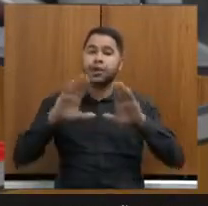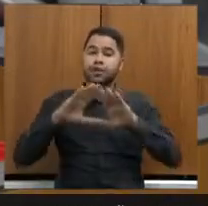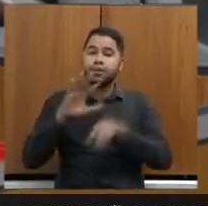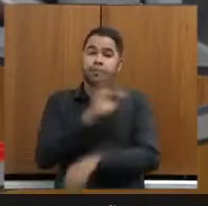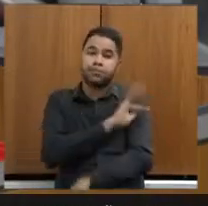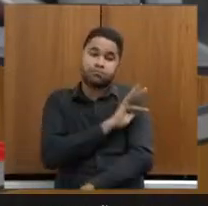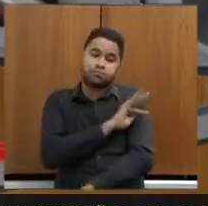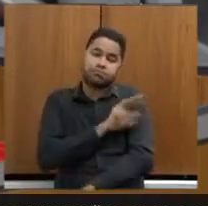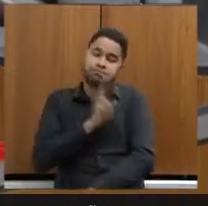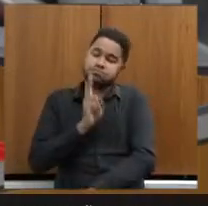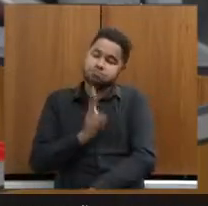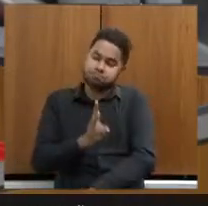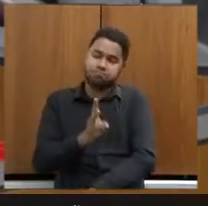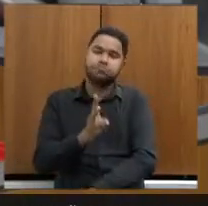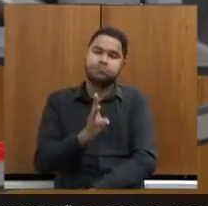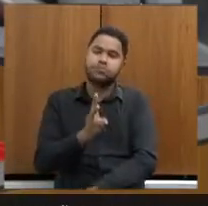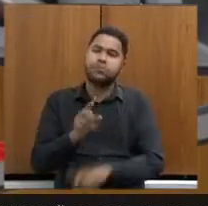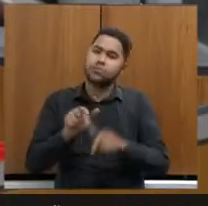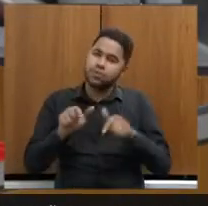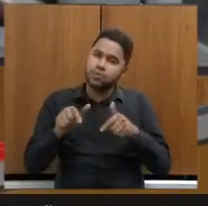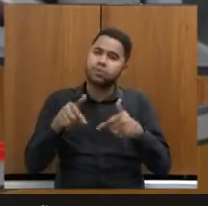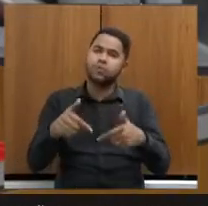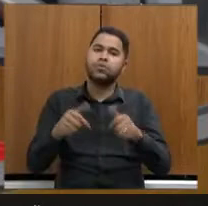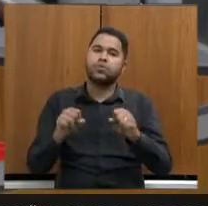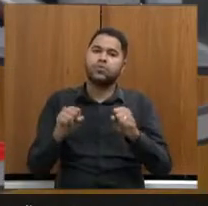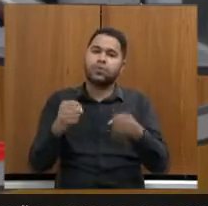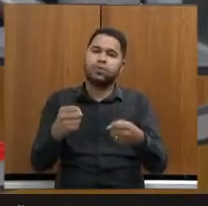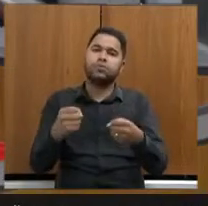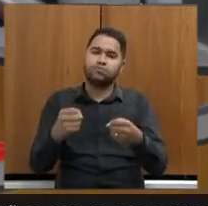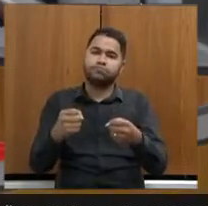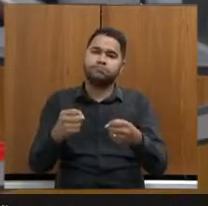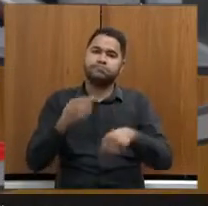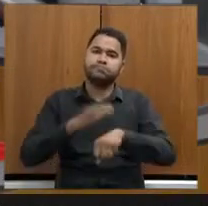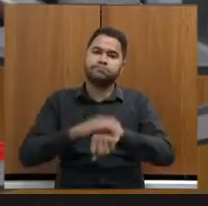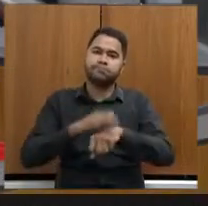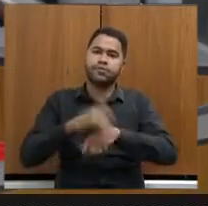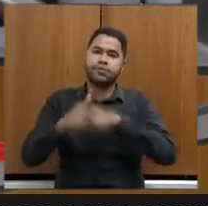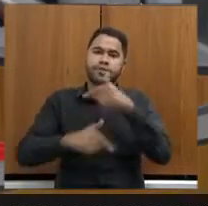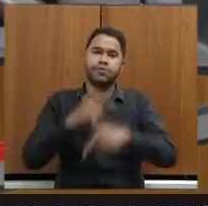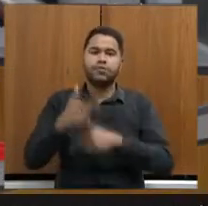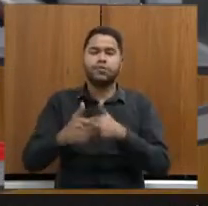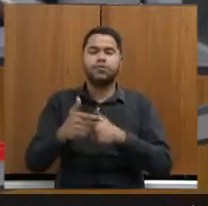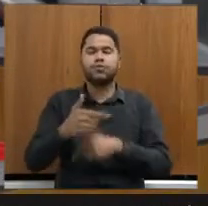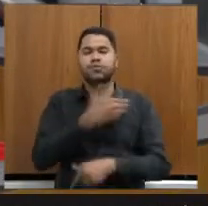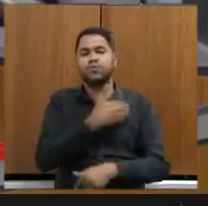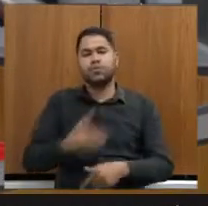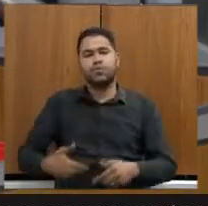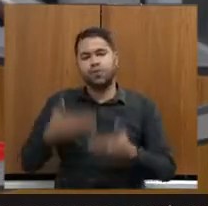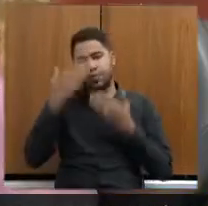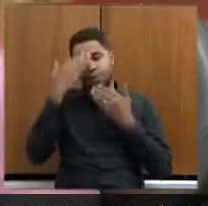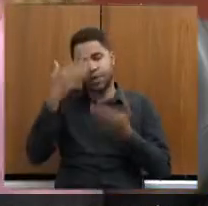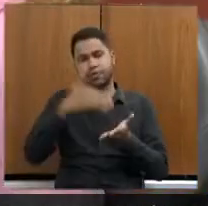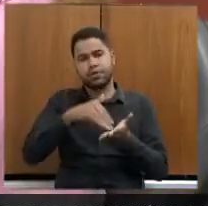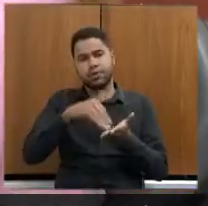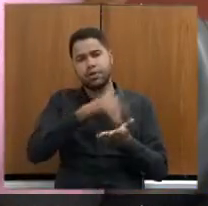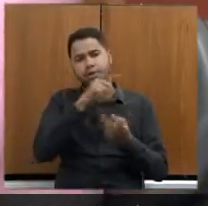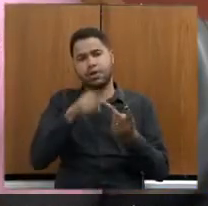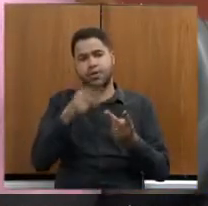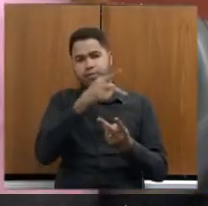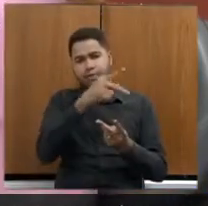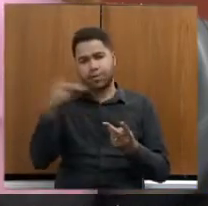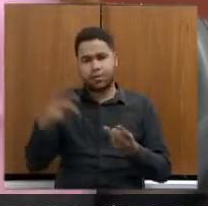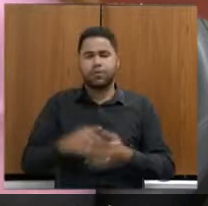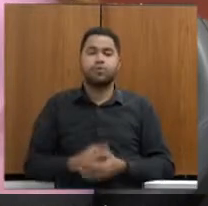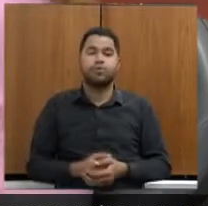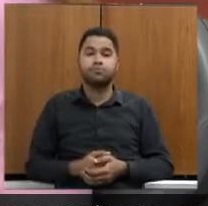fiscaliza e a gente permanece atuando na defesa do fortalecimento do serviço público Obrigado secretário obrigado a presidente Eu